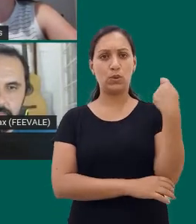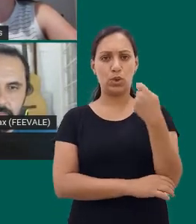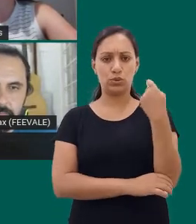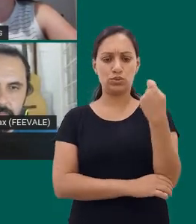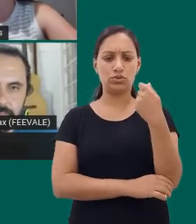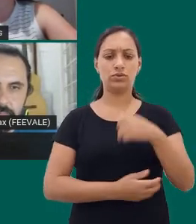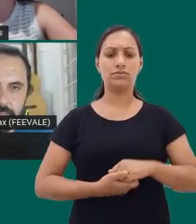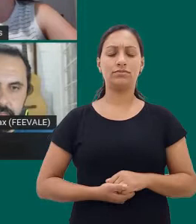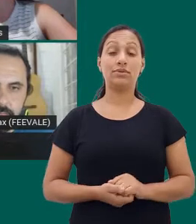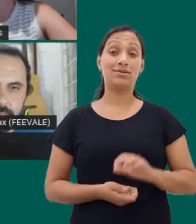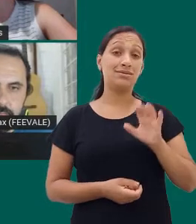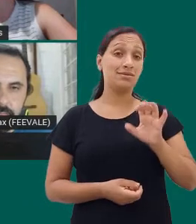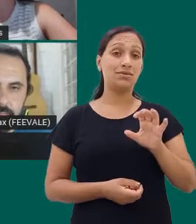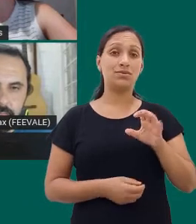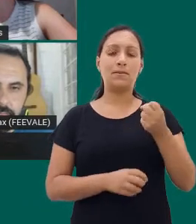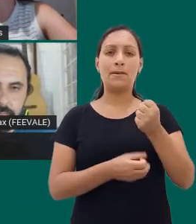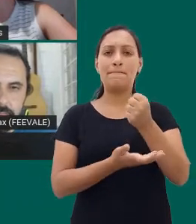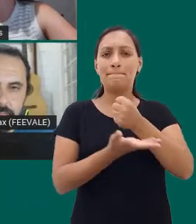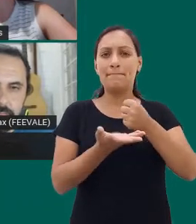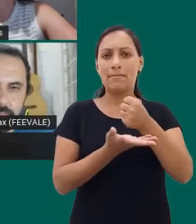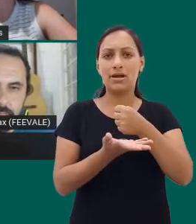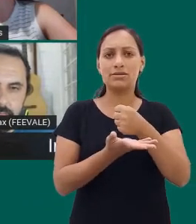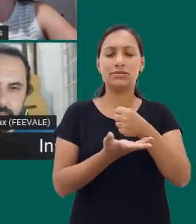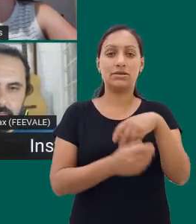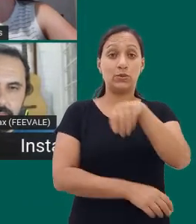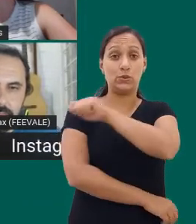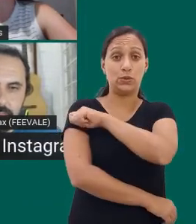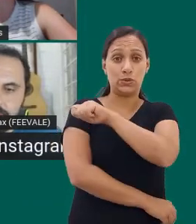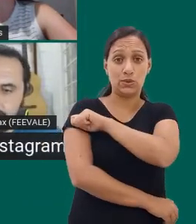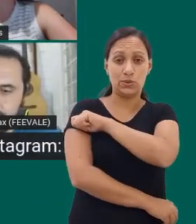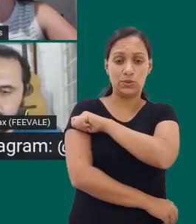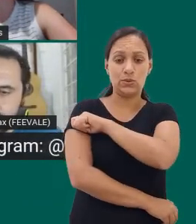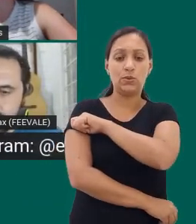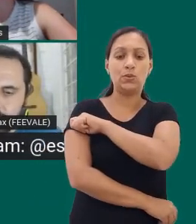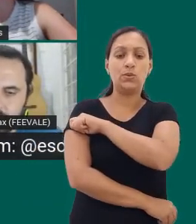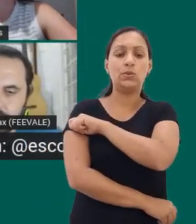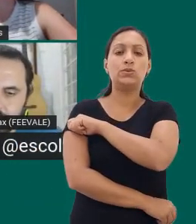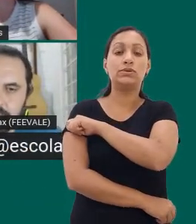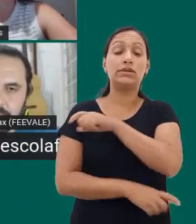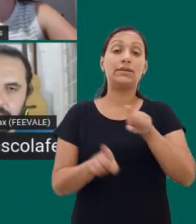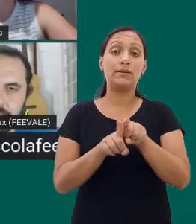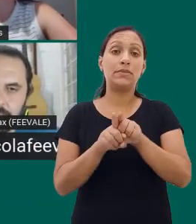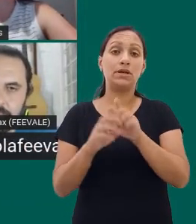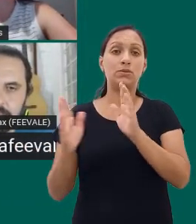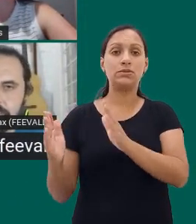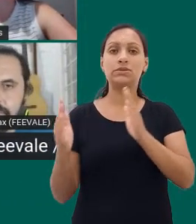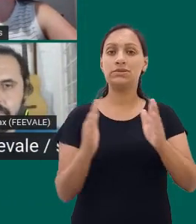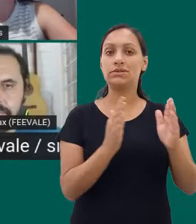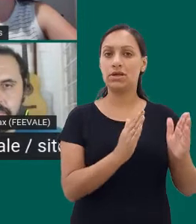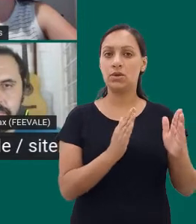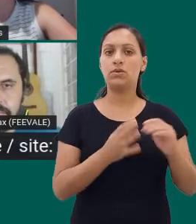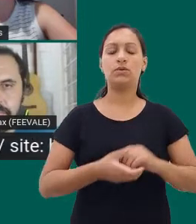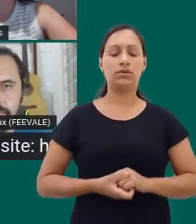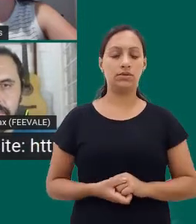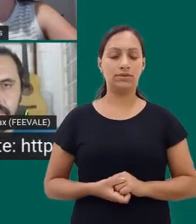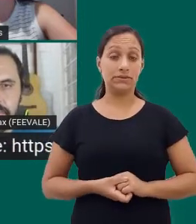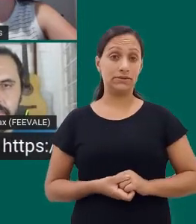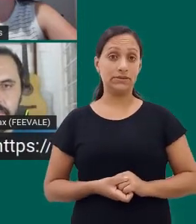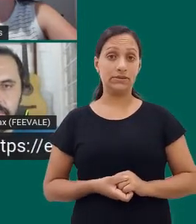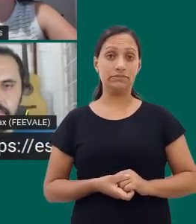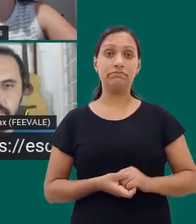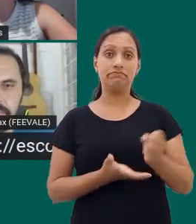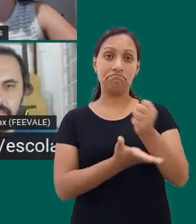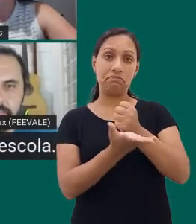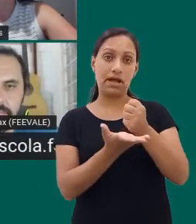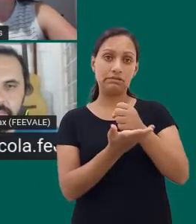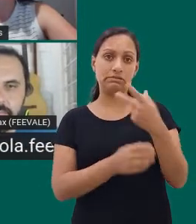é a base, né, que os estudantes, ou que os ciclos né, se baseiam, tá?